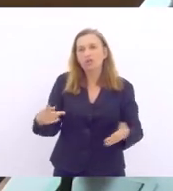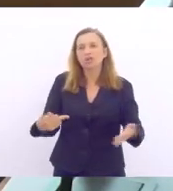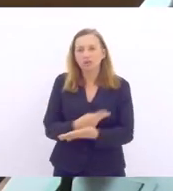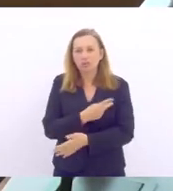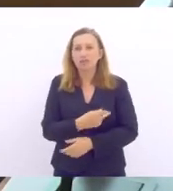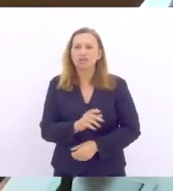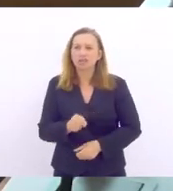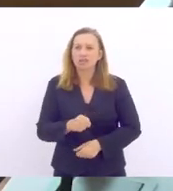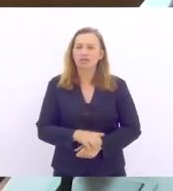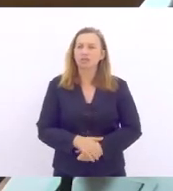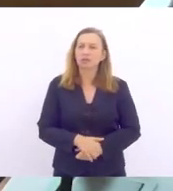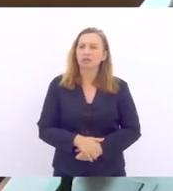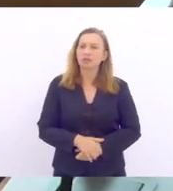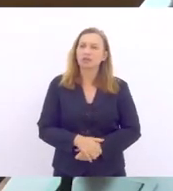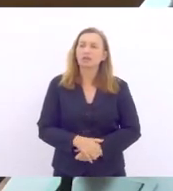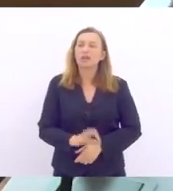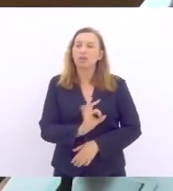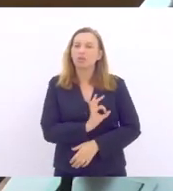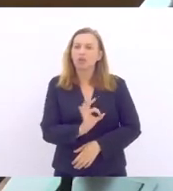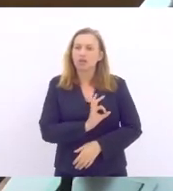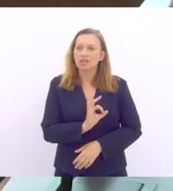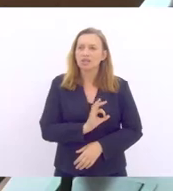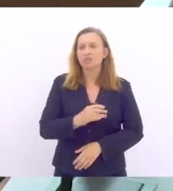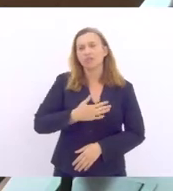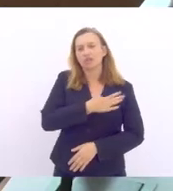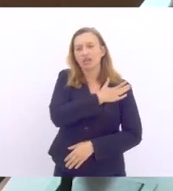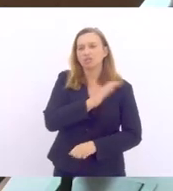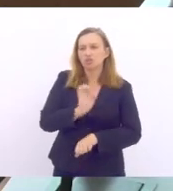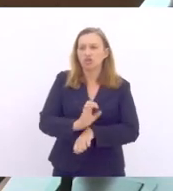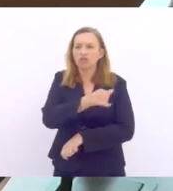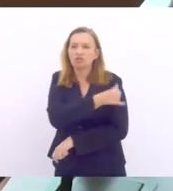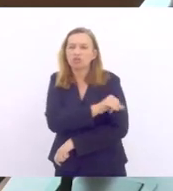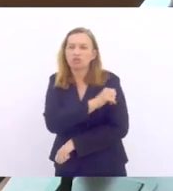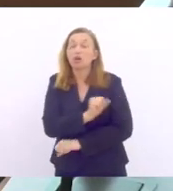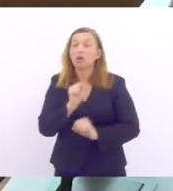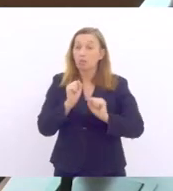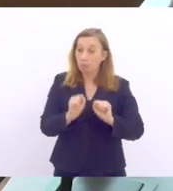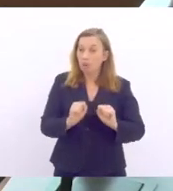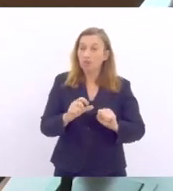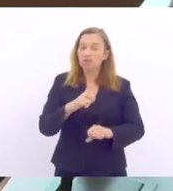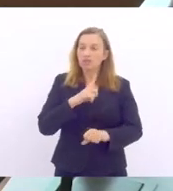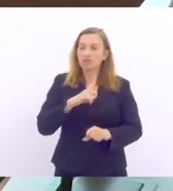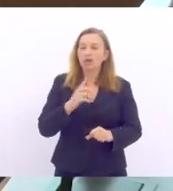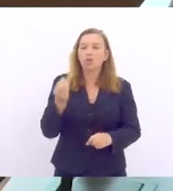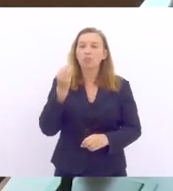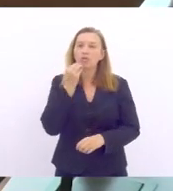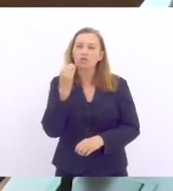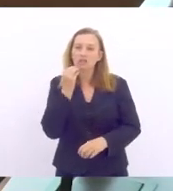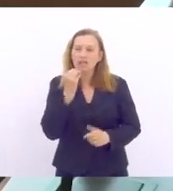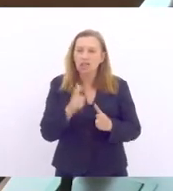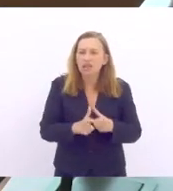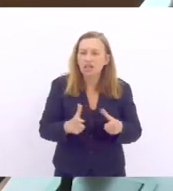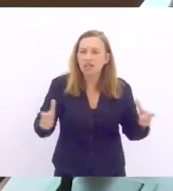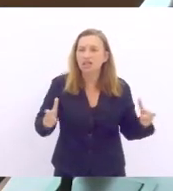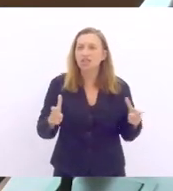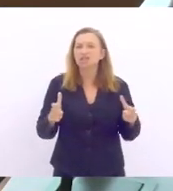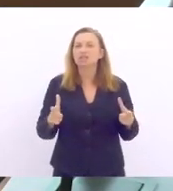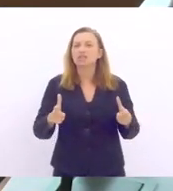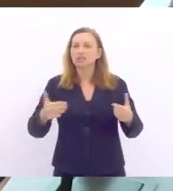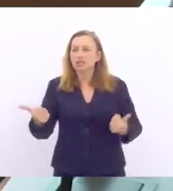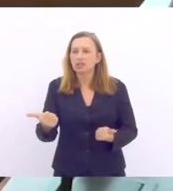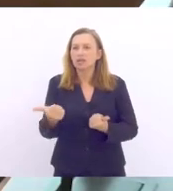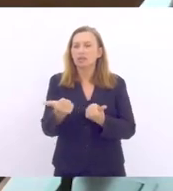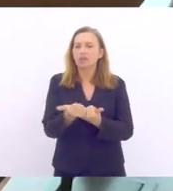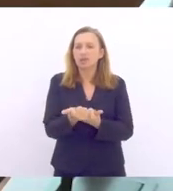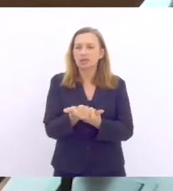acontecer. A Polícia Militar do Estado do Rio de Janeiro pode ter nesse evento uma grande oportunidade de ser parceiro das